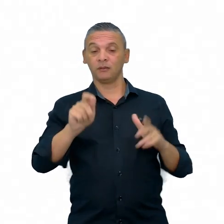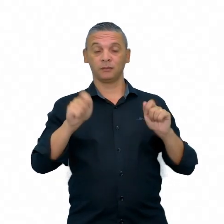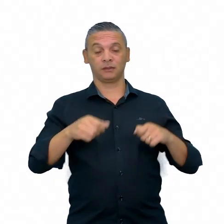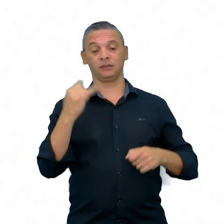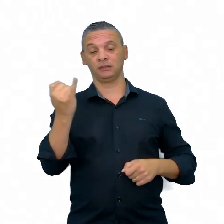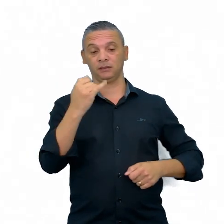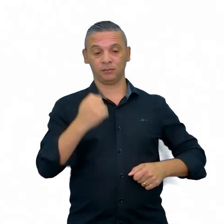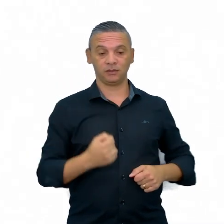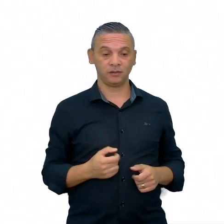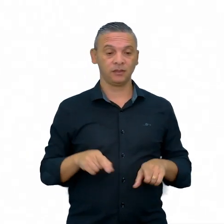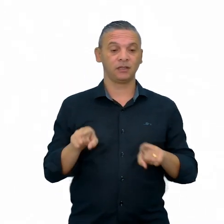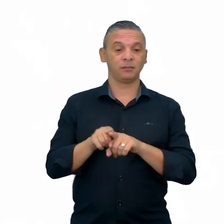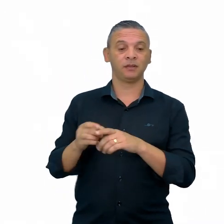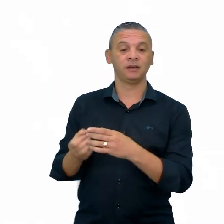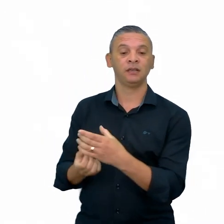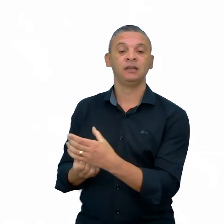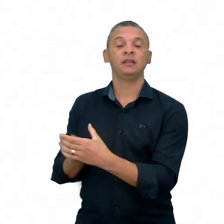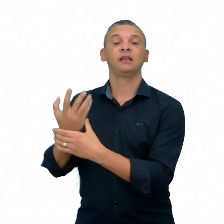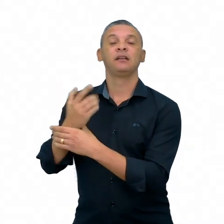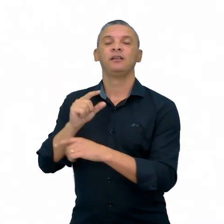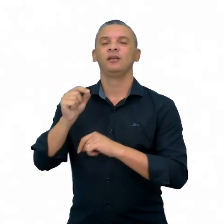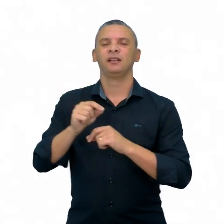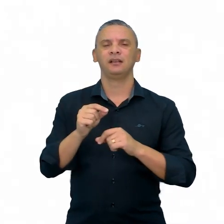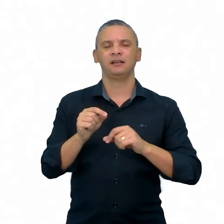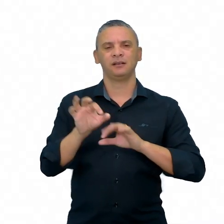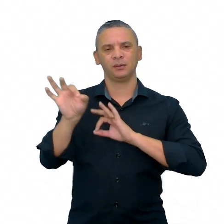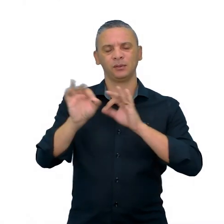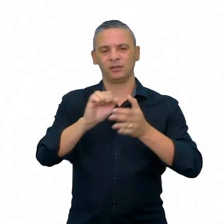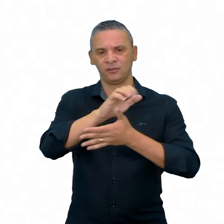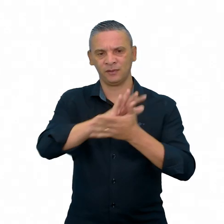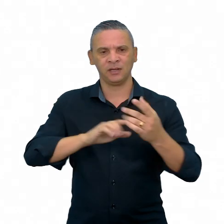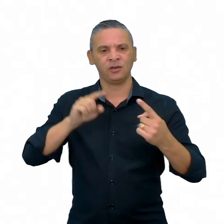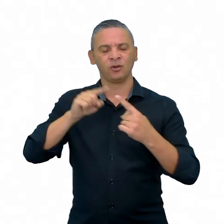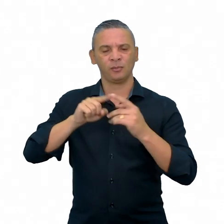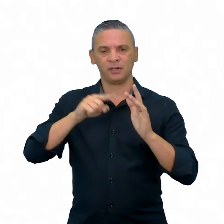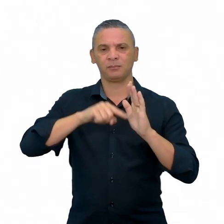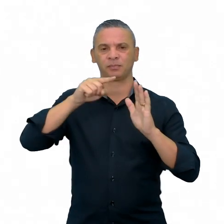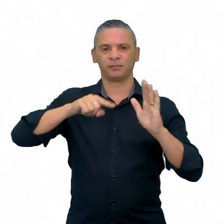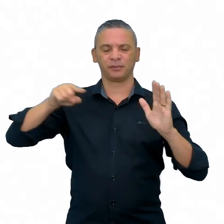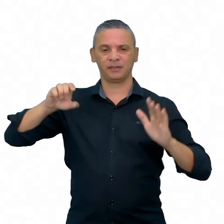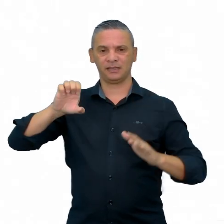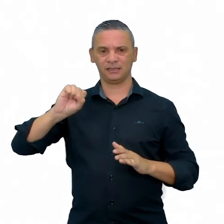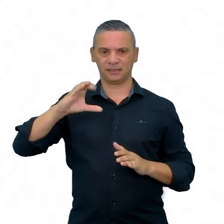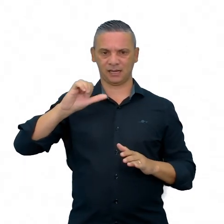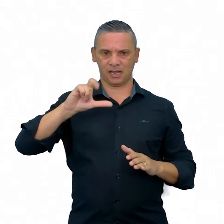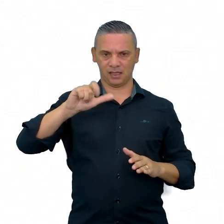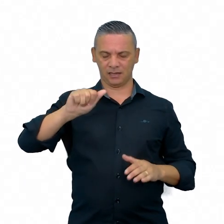fim, elaborar problemas envolvendo as escalas.